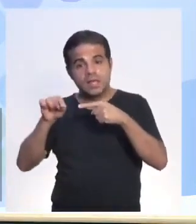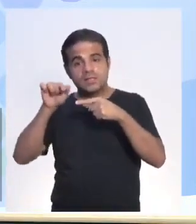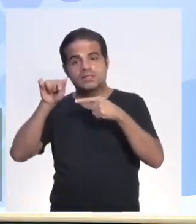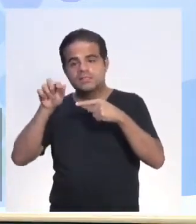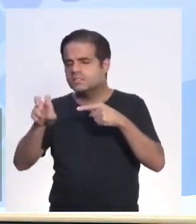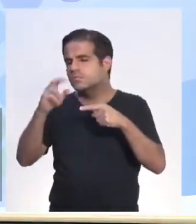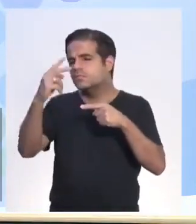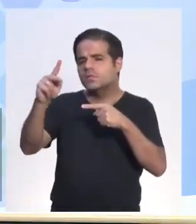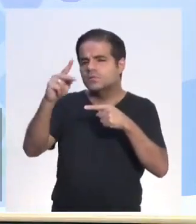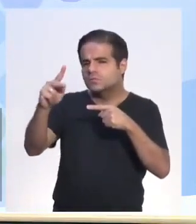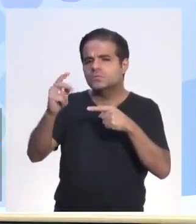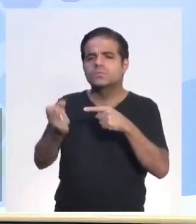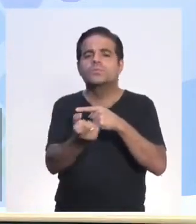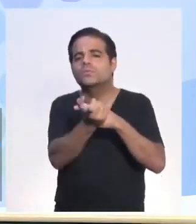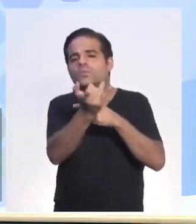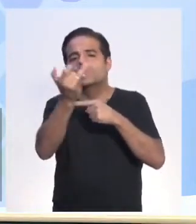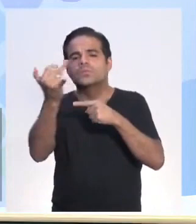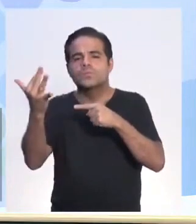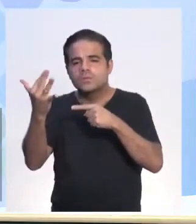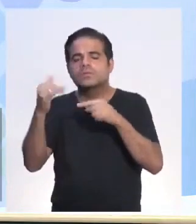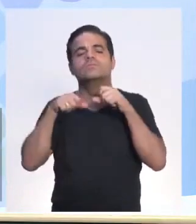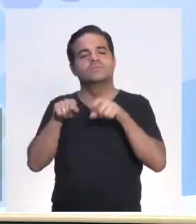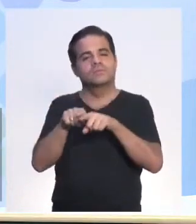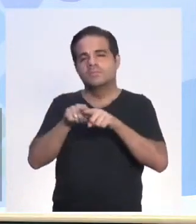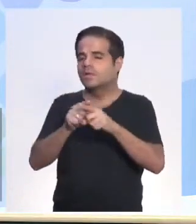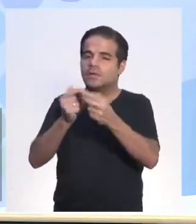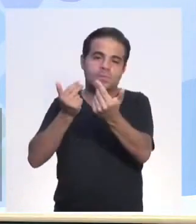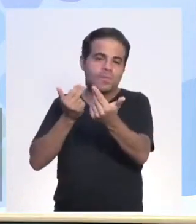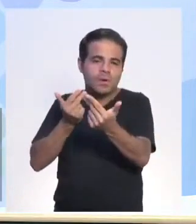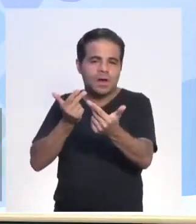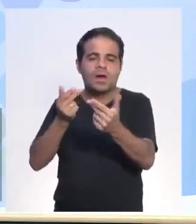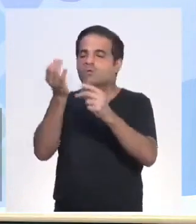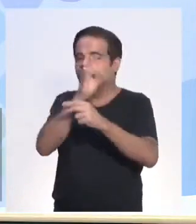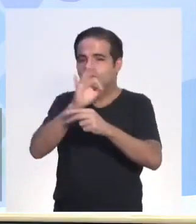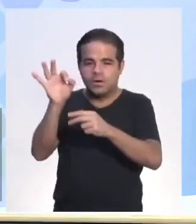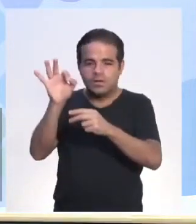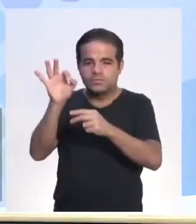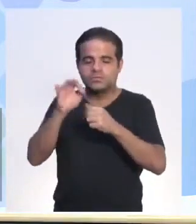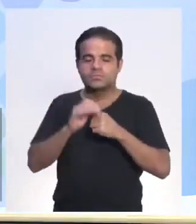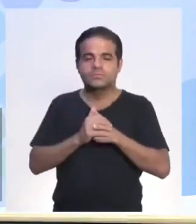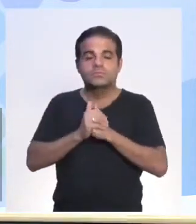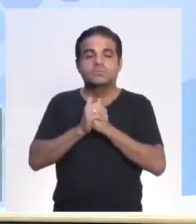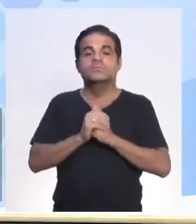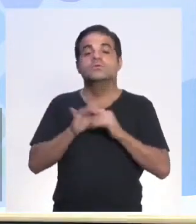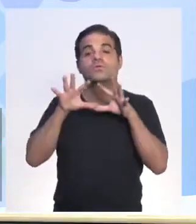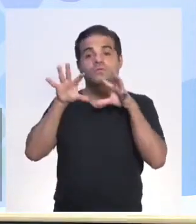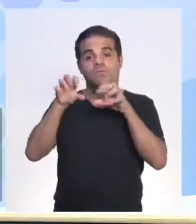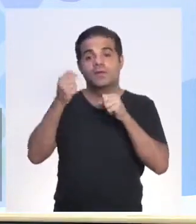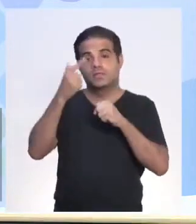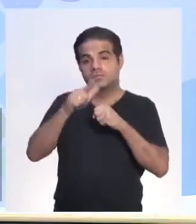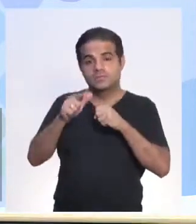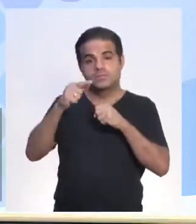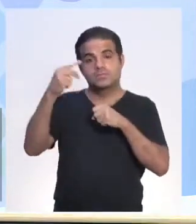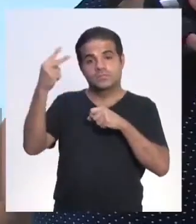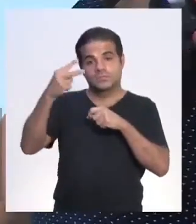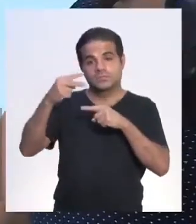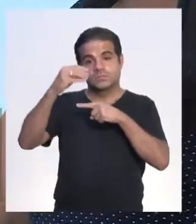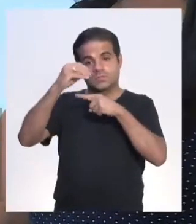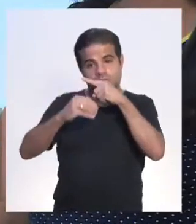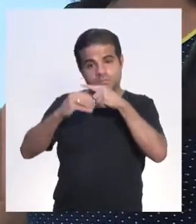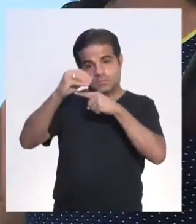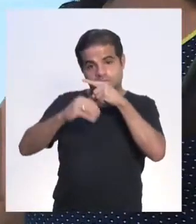0,075. E na sua? Deu também, né? Ótimo. Vou pegar a segunda fração.